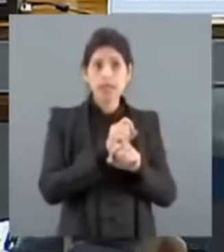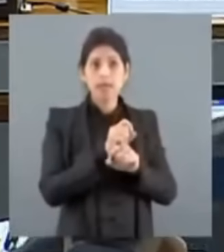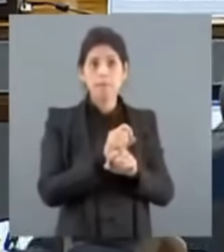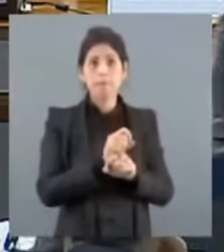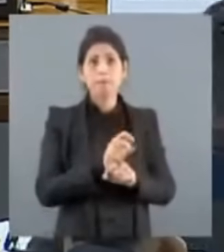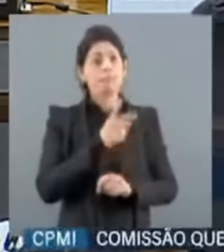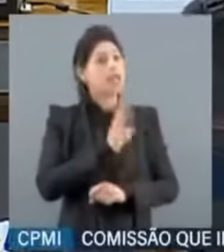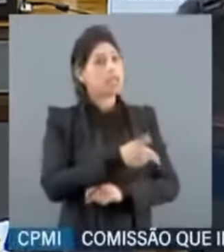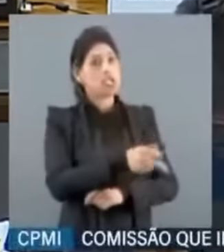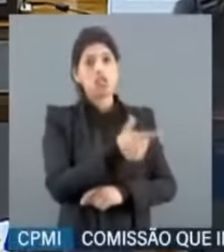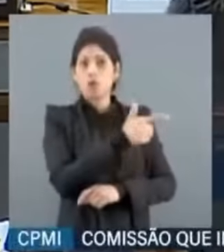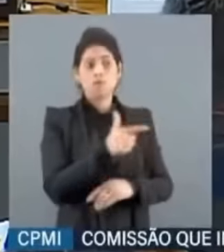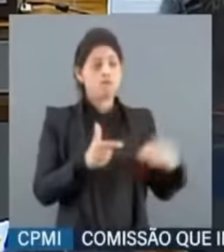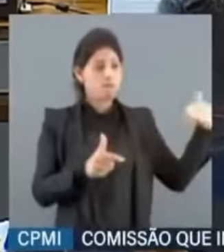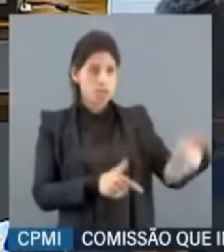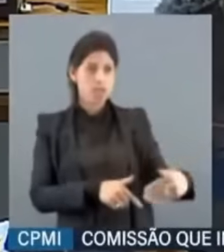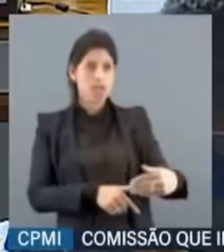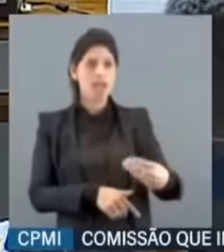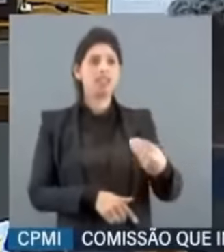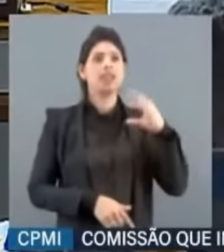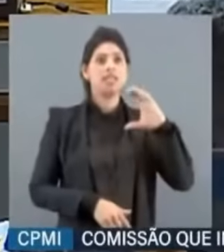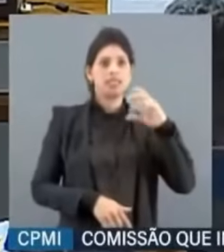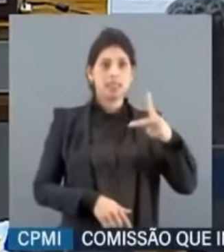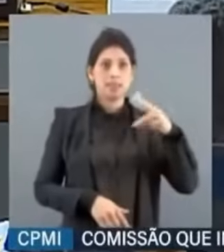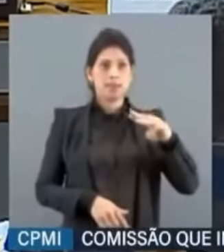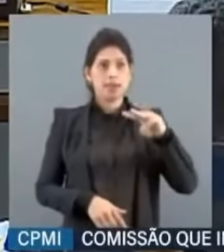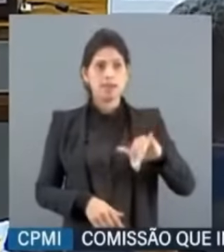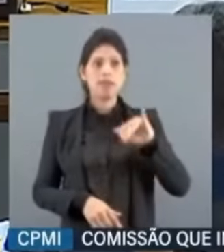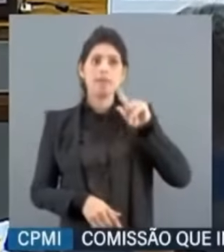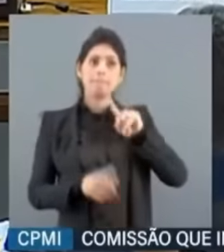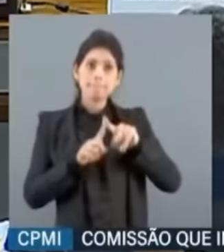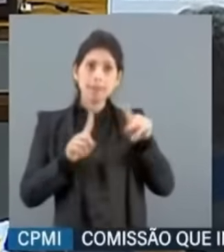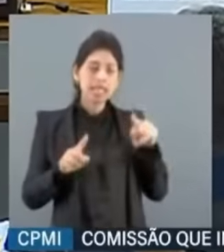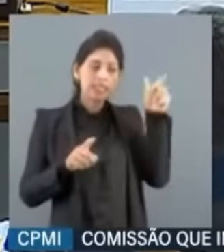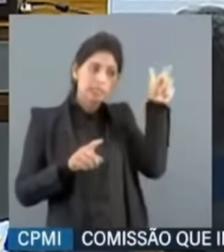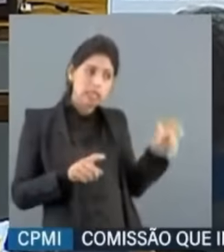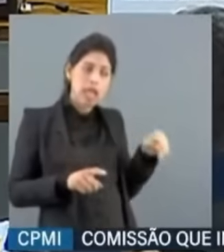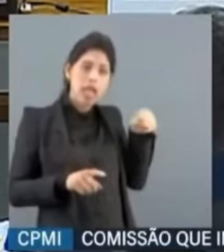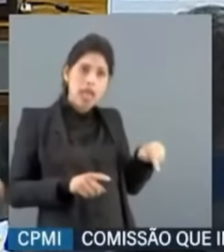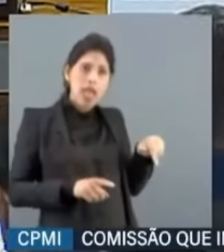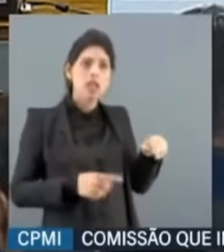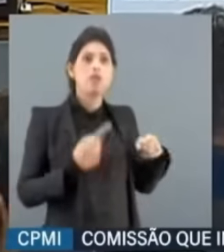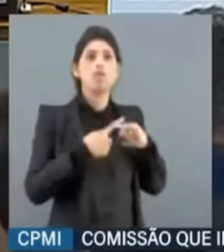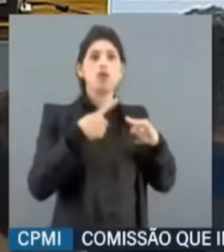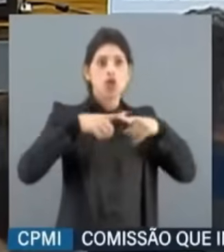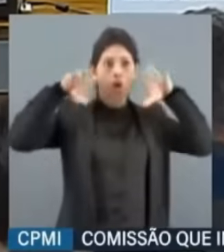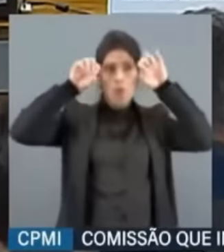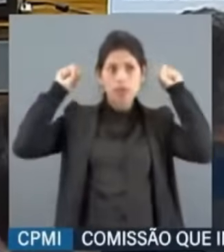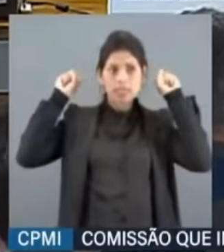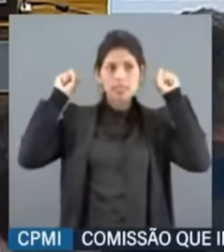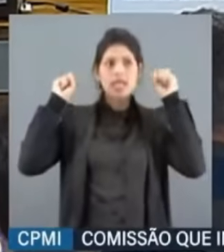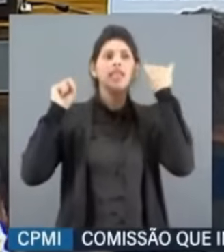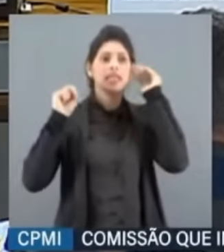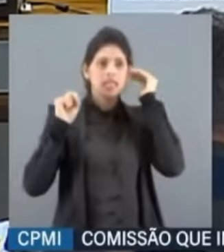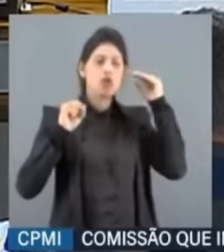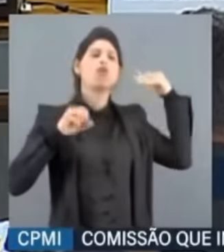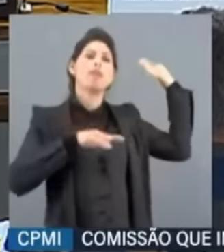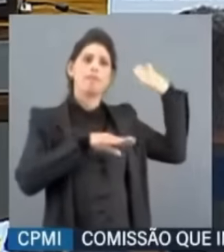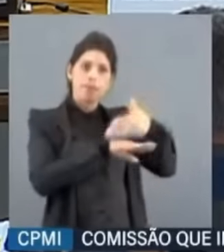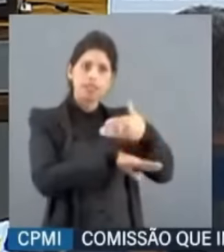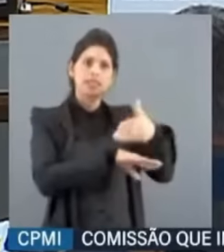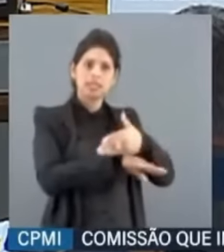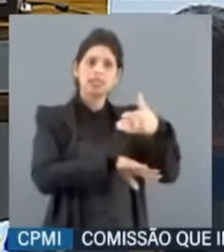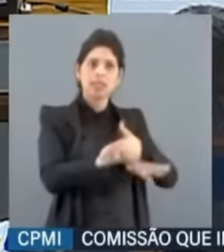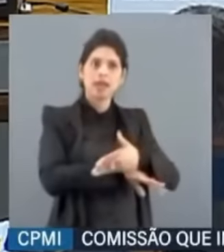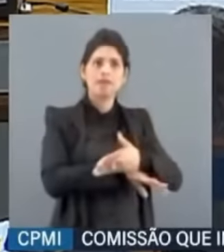vez que aconteceu, ele já deu outro puxão de orelha ali no Abílio, mas a hora que estava saindo da sessão, o Abílio pegou o Arthur Maia e gravou